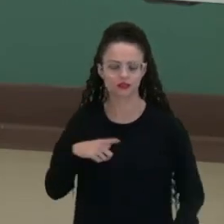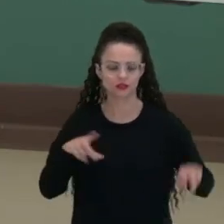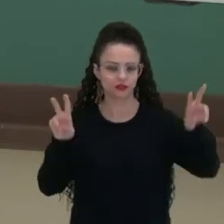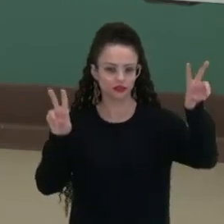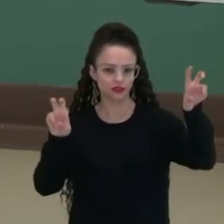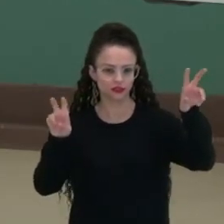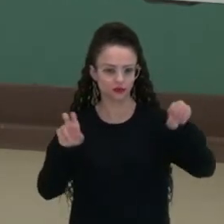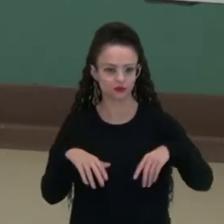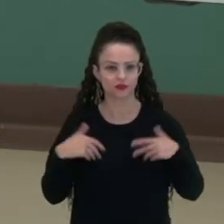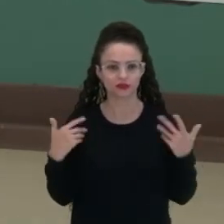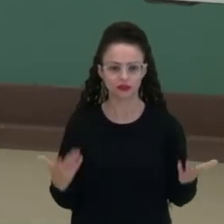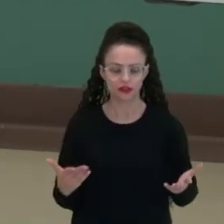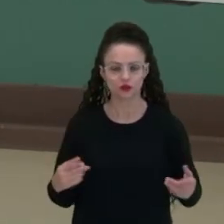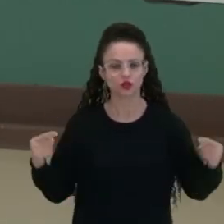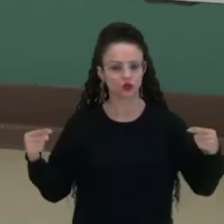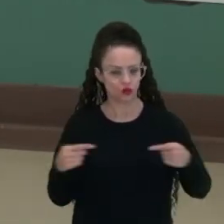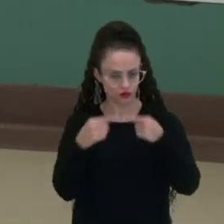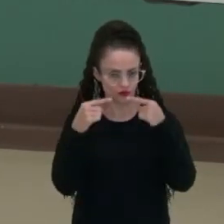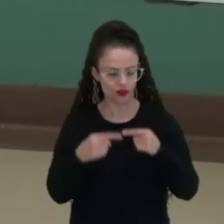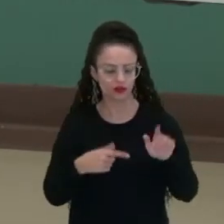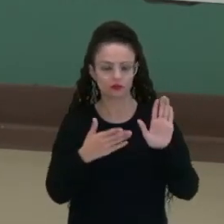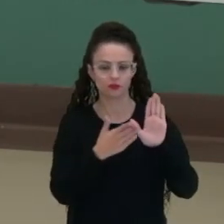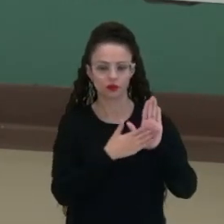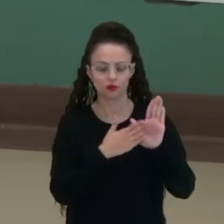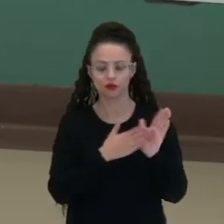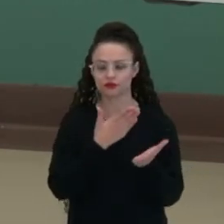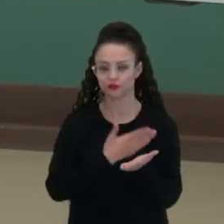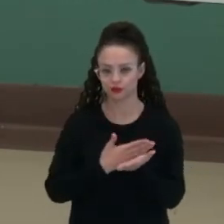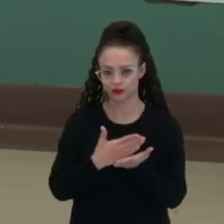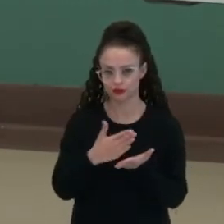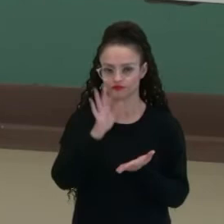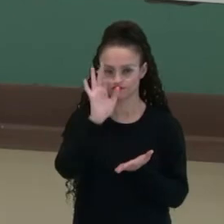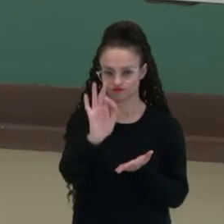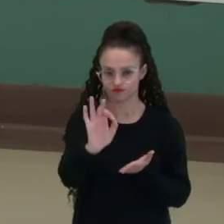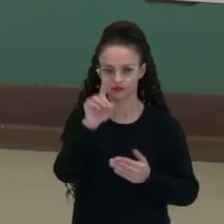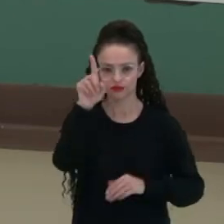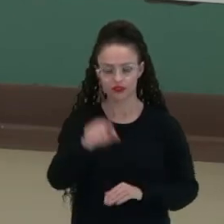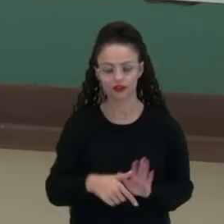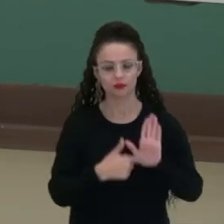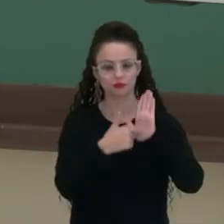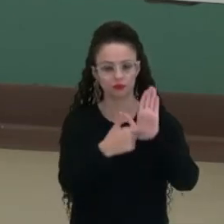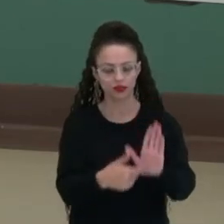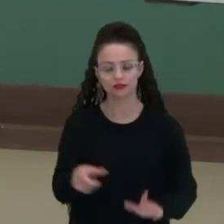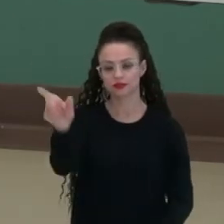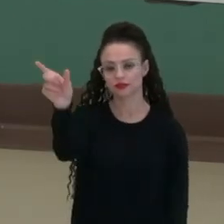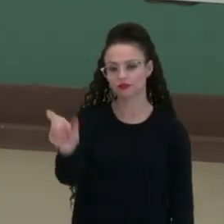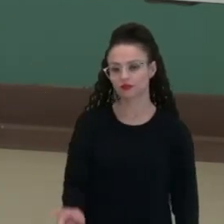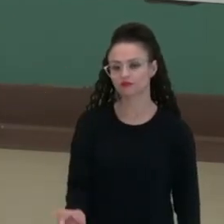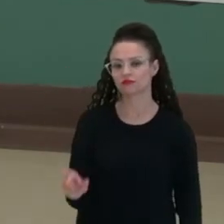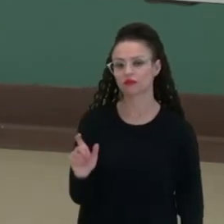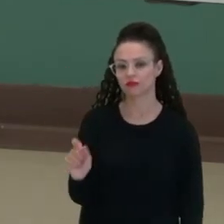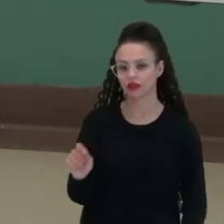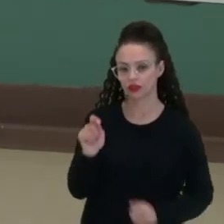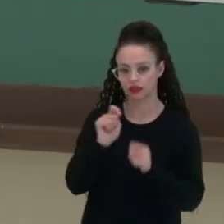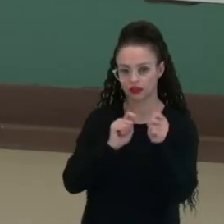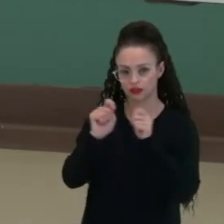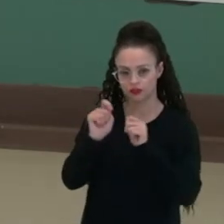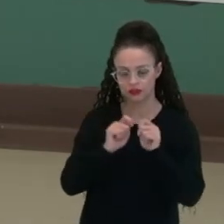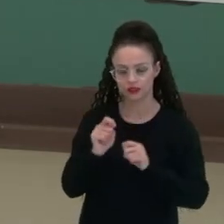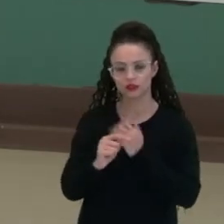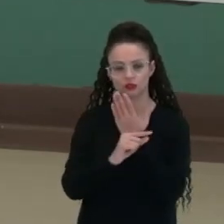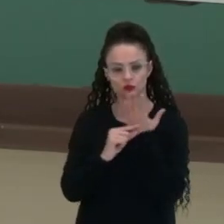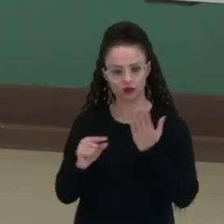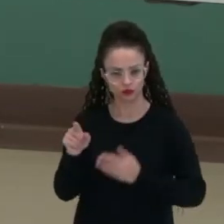dela. Então, confere com a proposta da introdução, que é a apresentação de quem? Do autor,